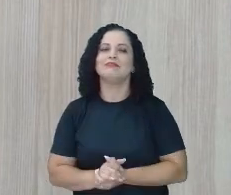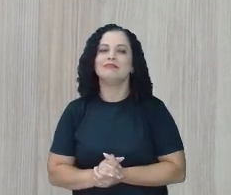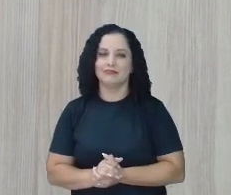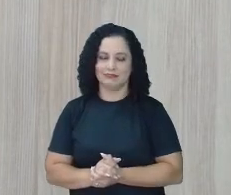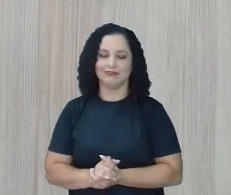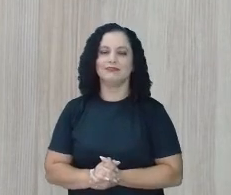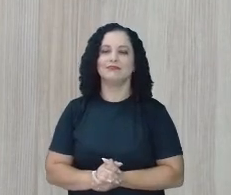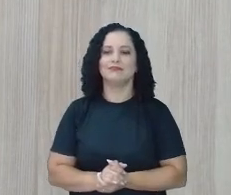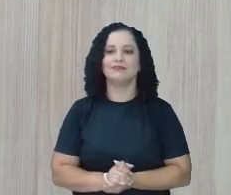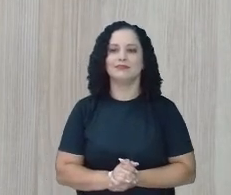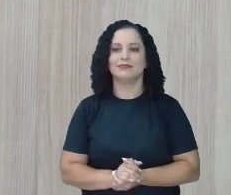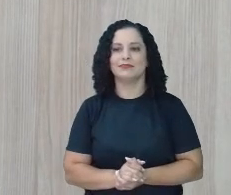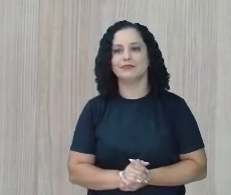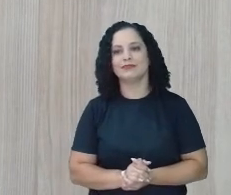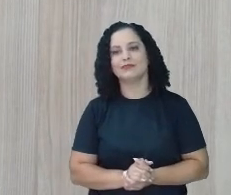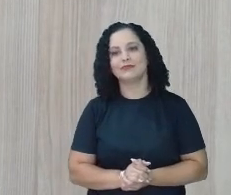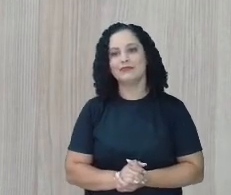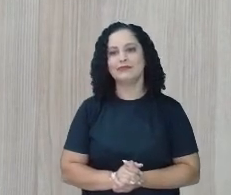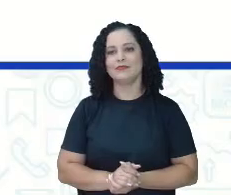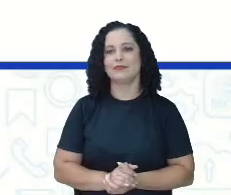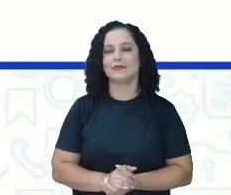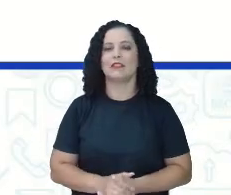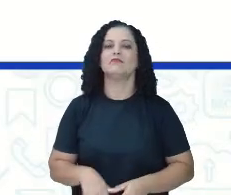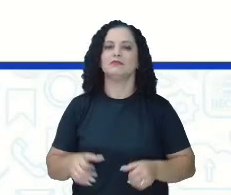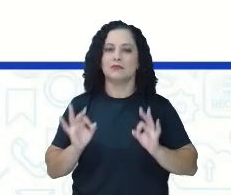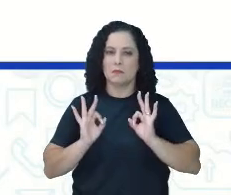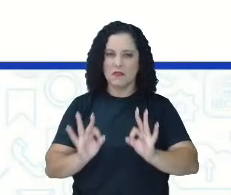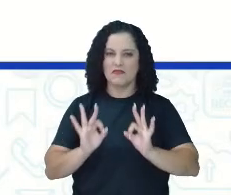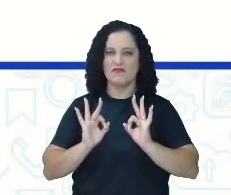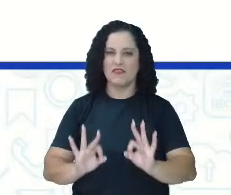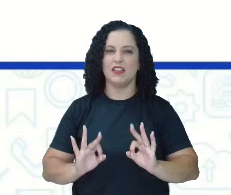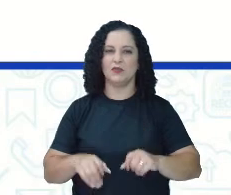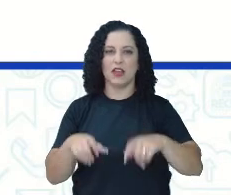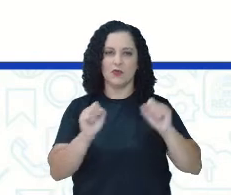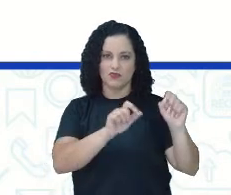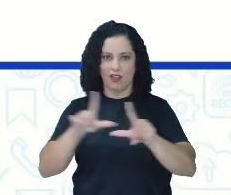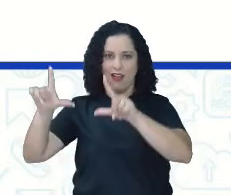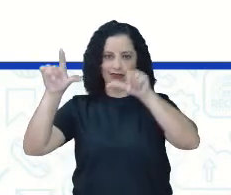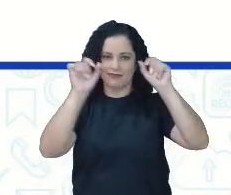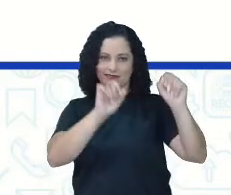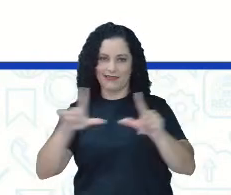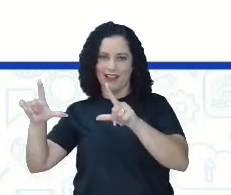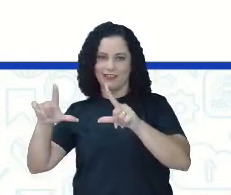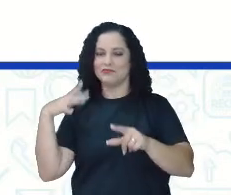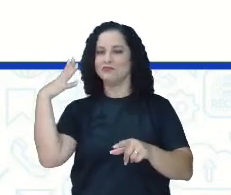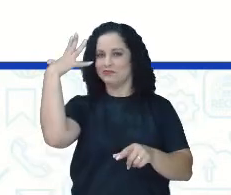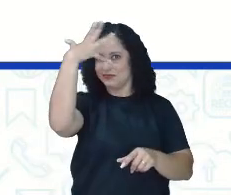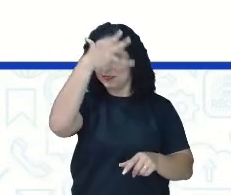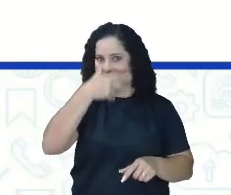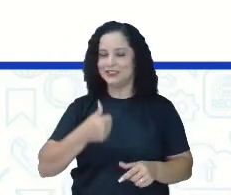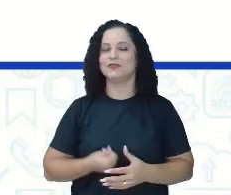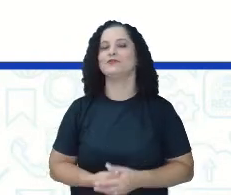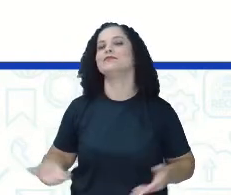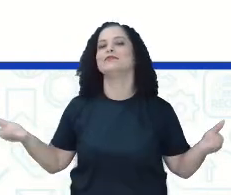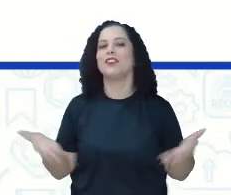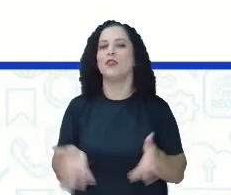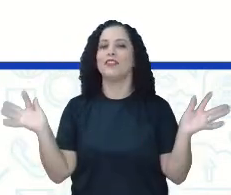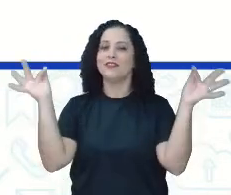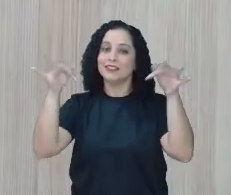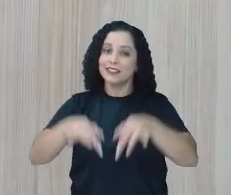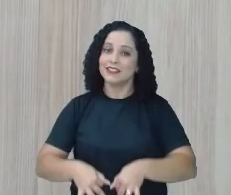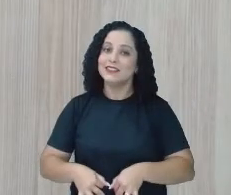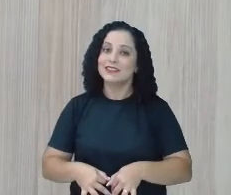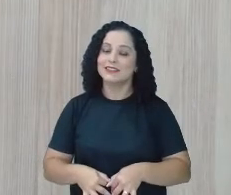dentro desse bloco, tá bom? Então, Briane dando um show aí nos slides, que coisa linda. Galera, me despeço por